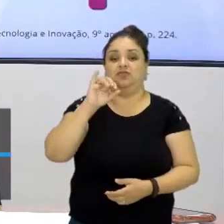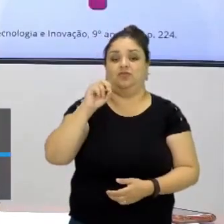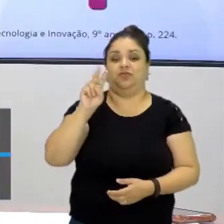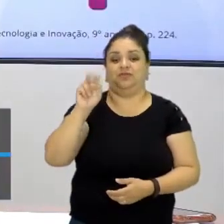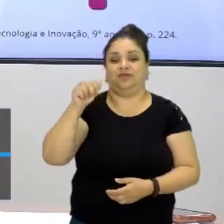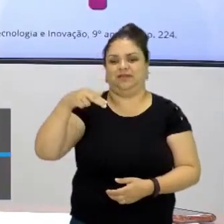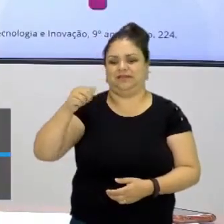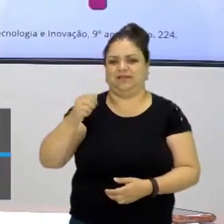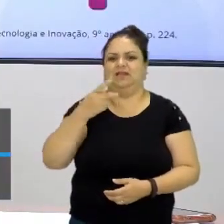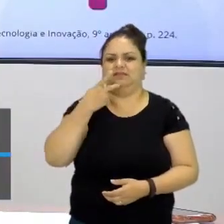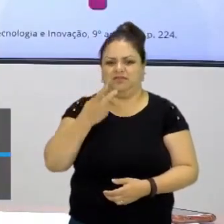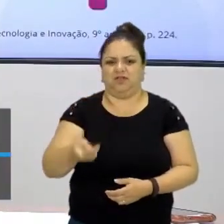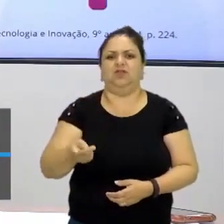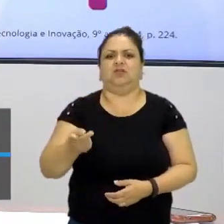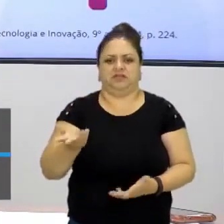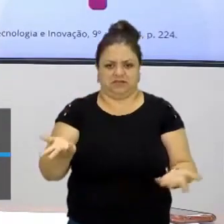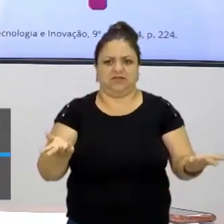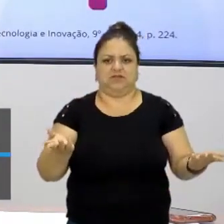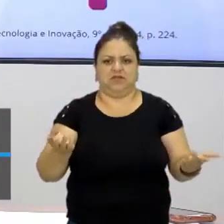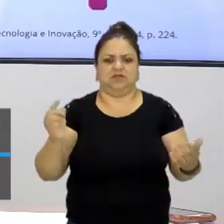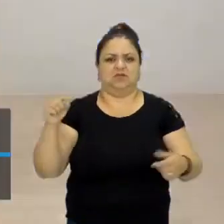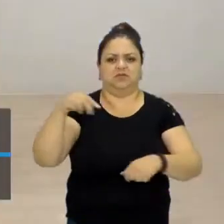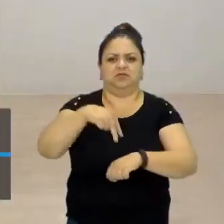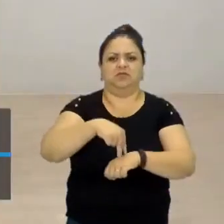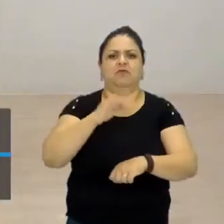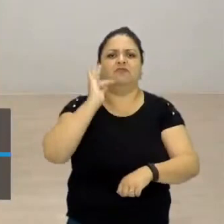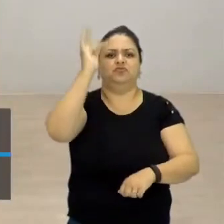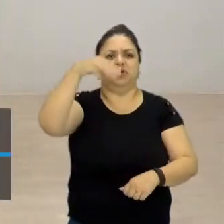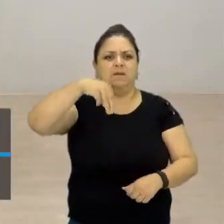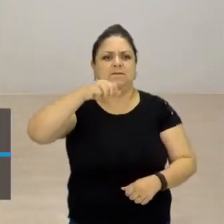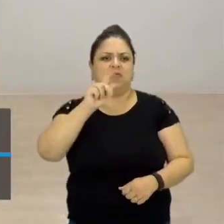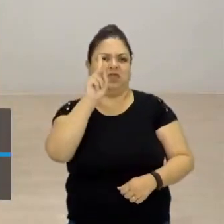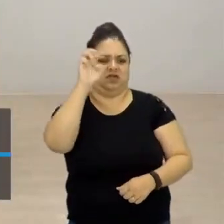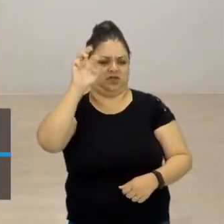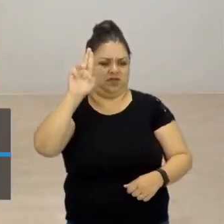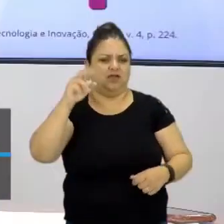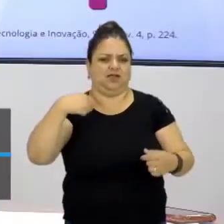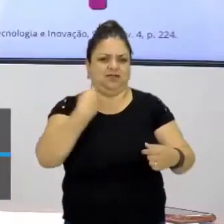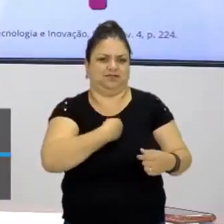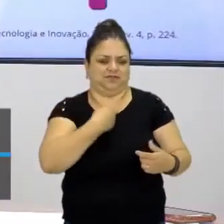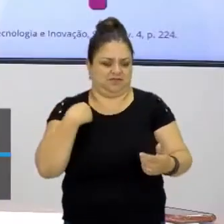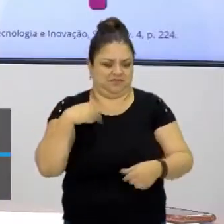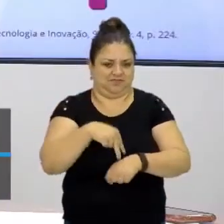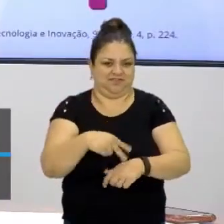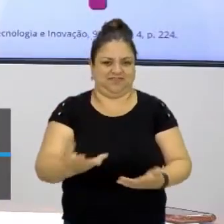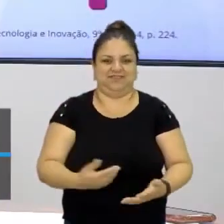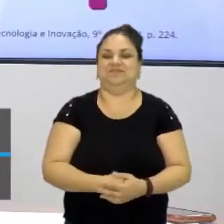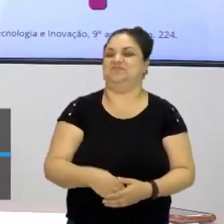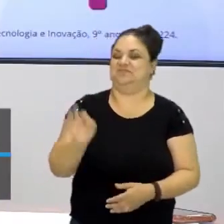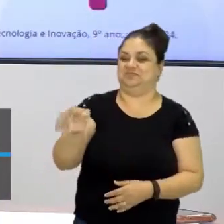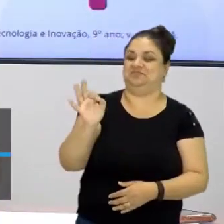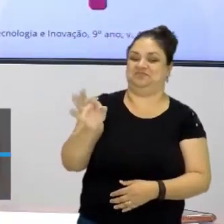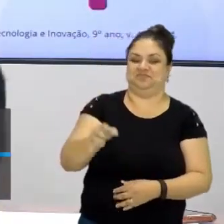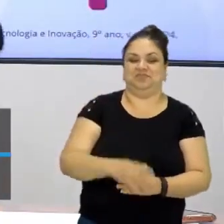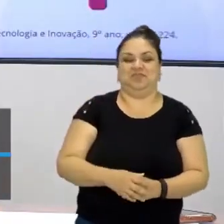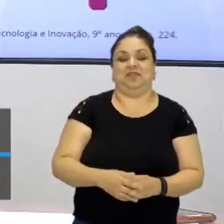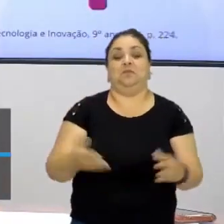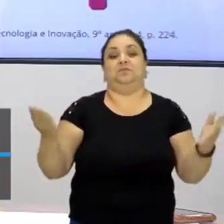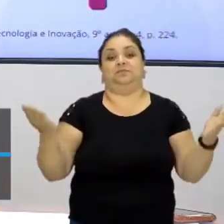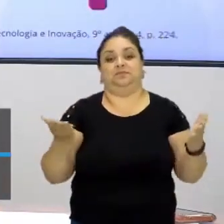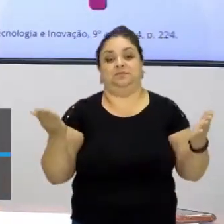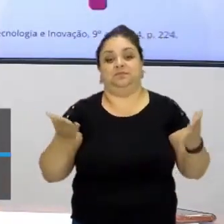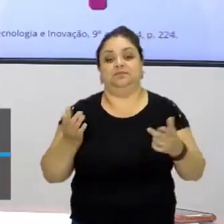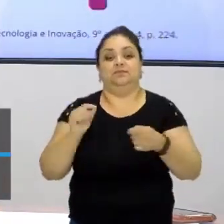mesmo. Cultura Maker é pra isso que a gente veio. Cultura Maker é tudo de bom. Só que assim, pra gente fazer isso, vamos dizer,